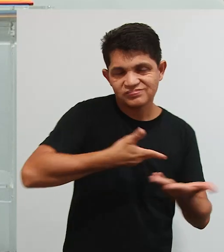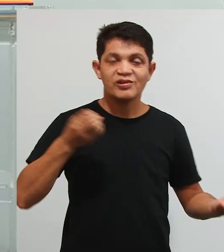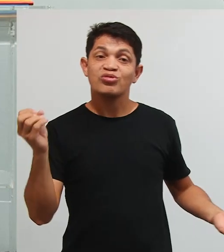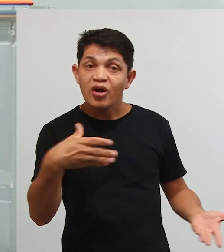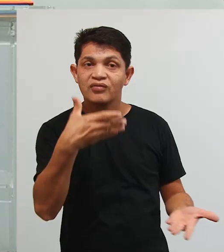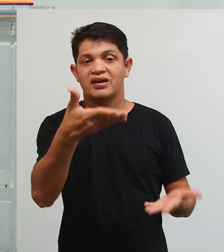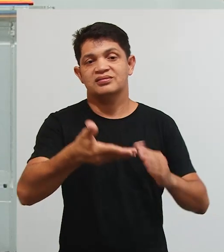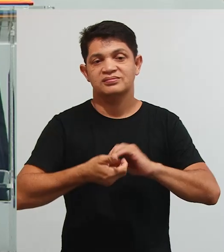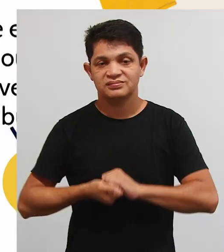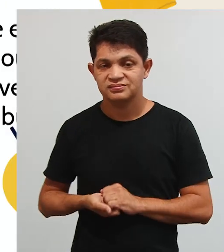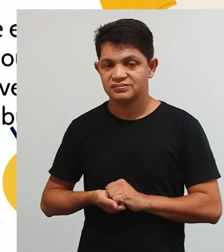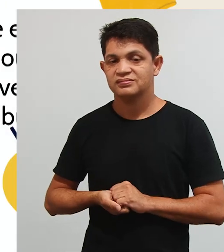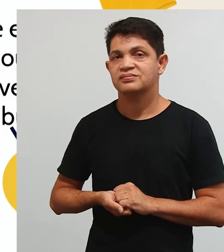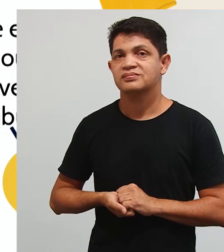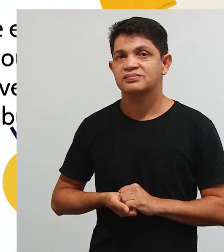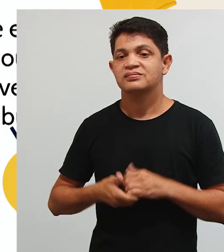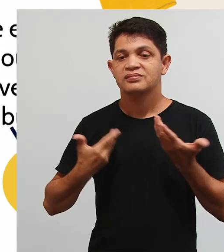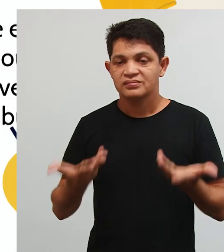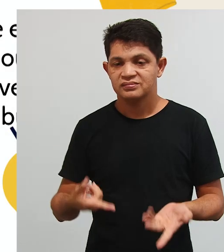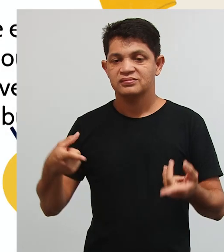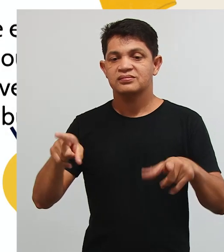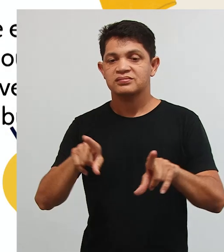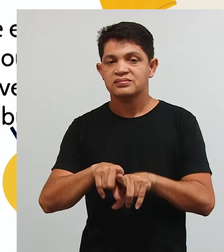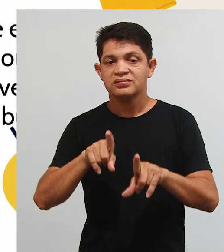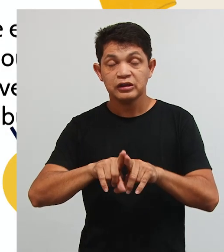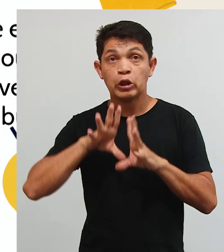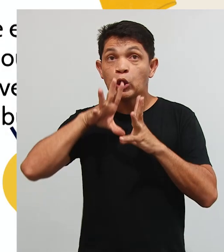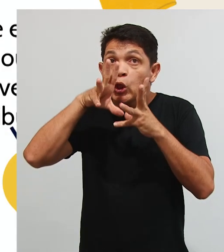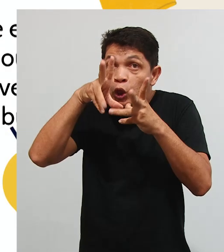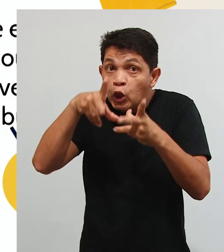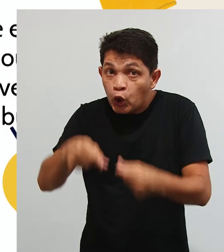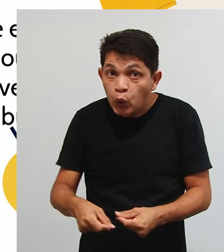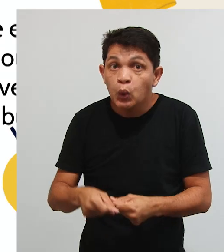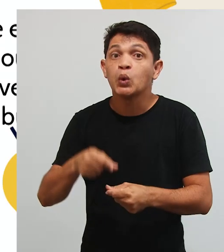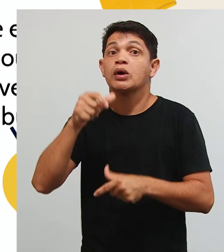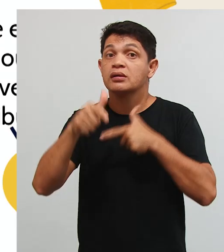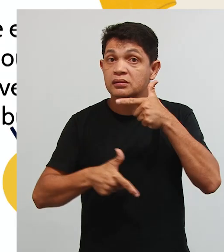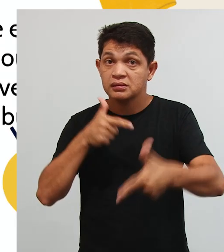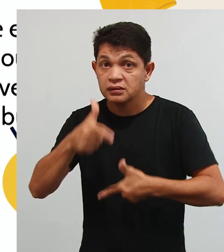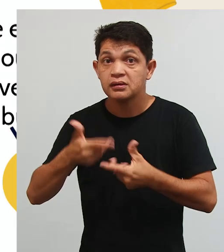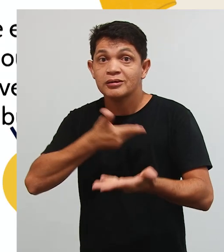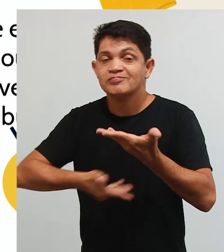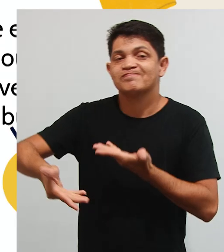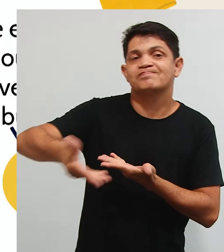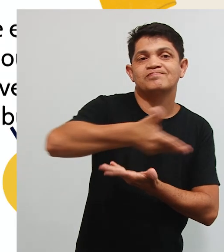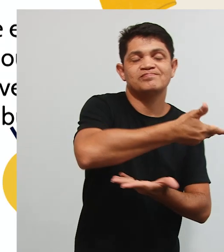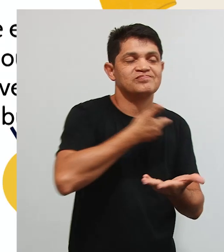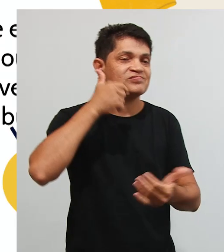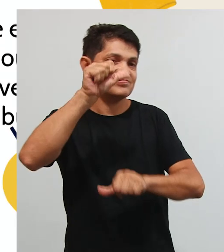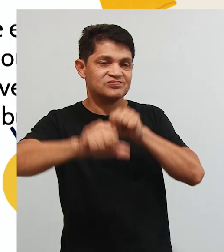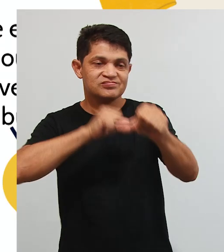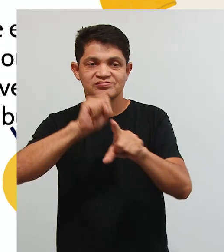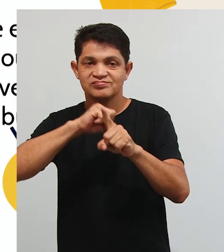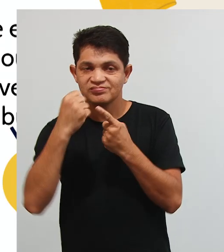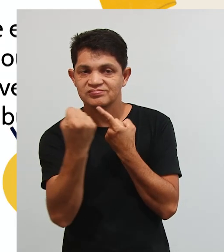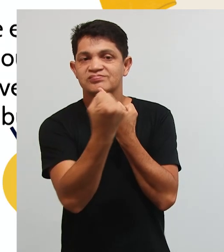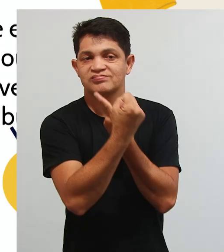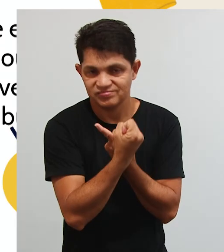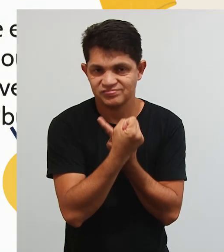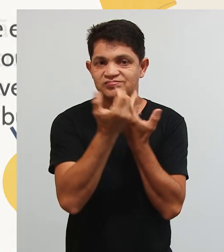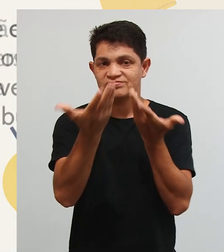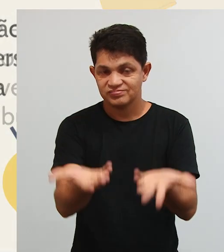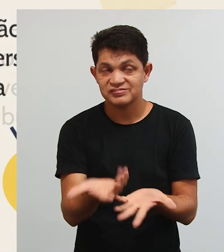tocado adiante? E depois delas, nós vamos estabelecer estratégias renováveis. Então, essa intervenção, esse